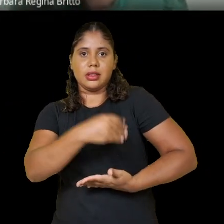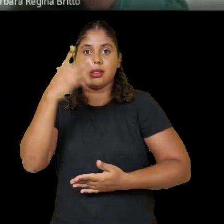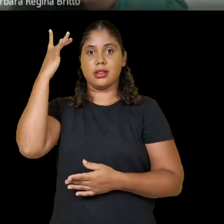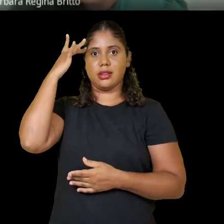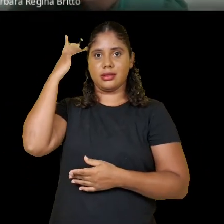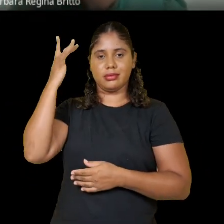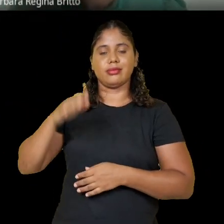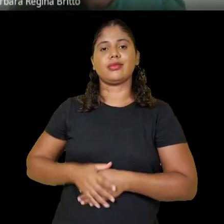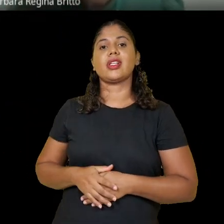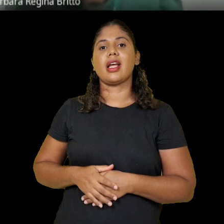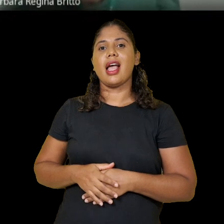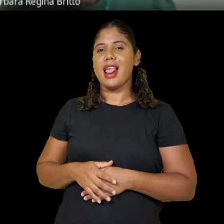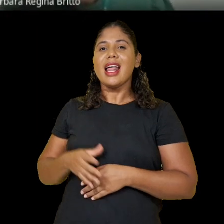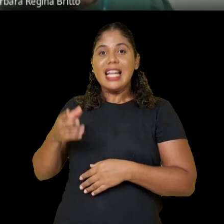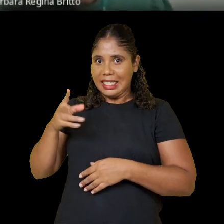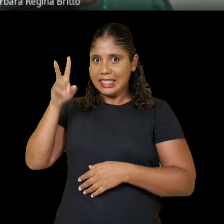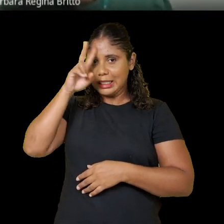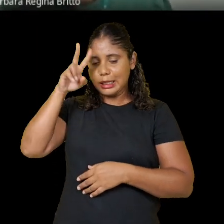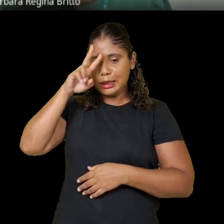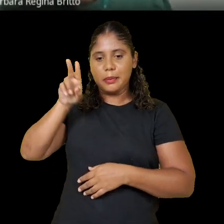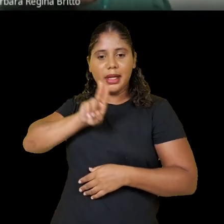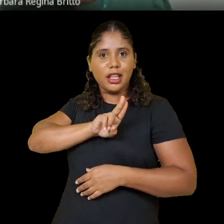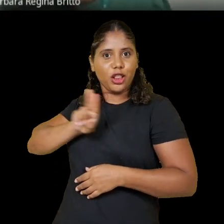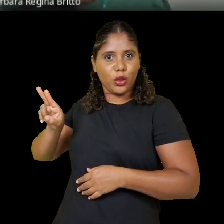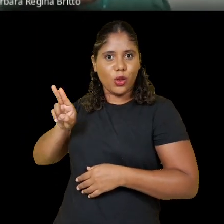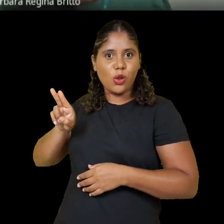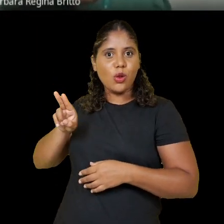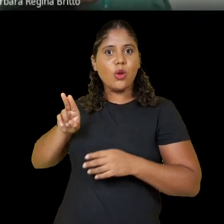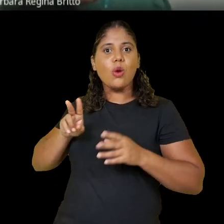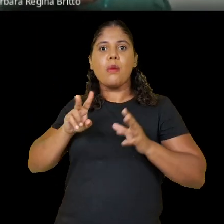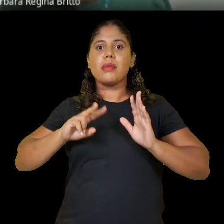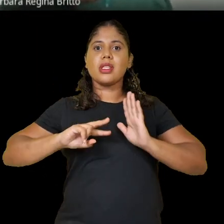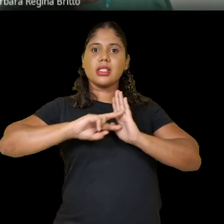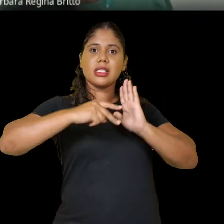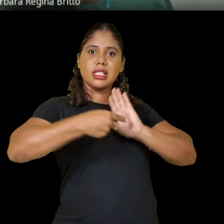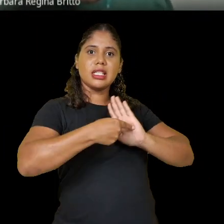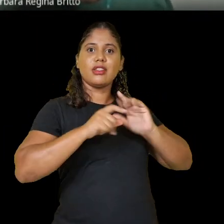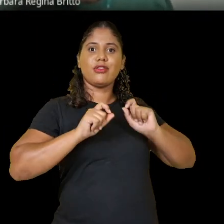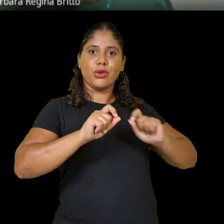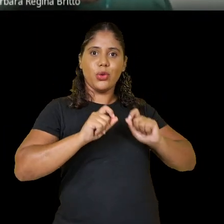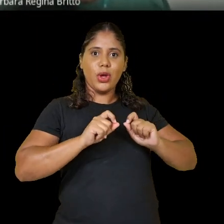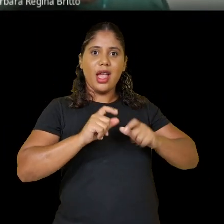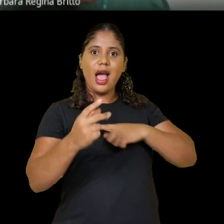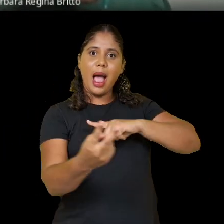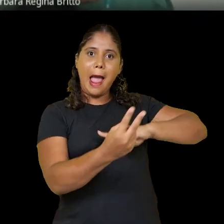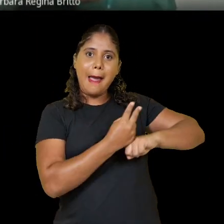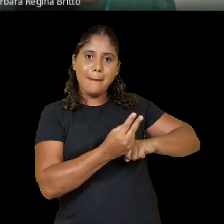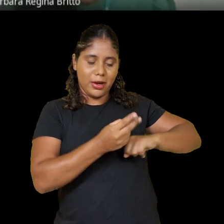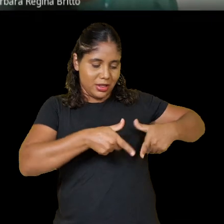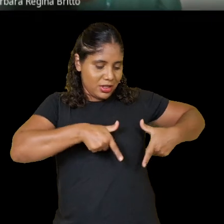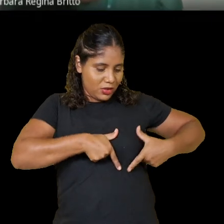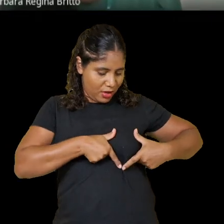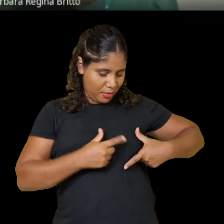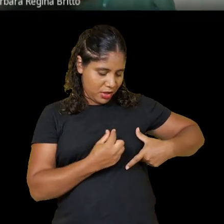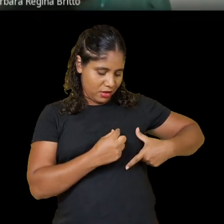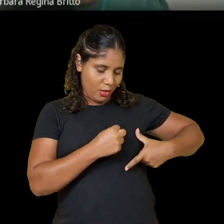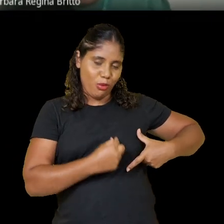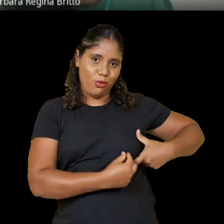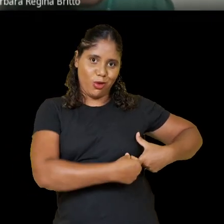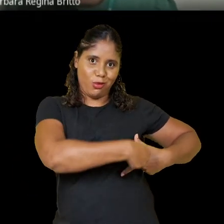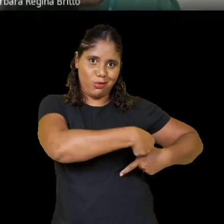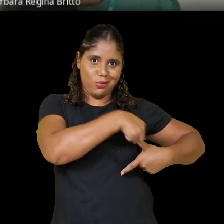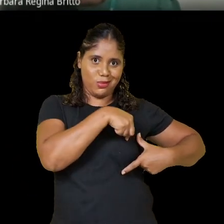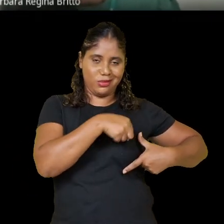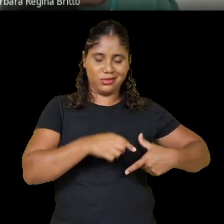Montigori, são glândulas que ficam ali protegendo a mama, tá? Só interrompi porque eu